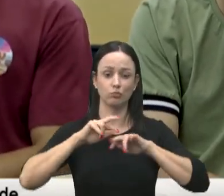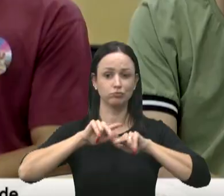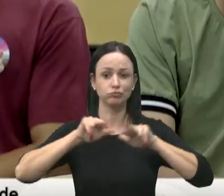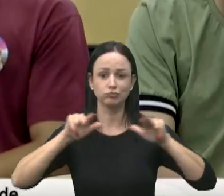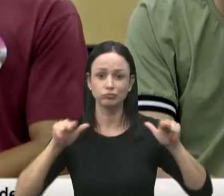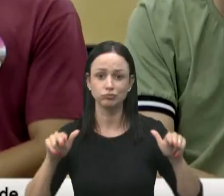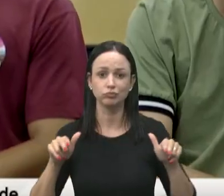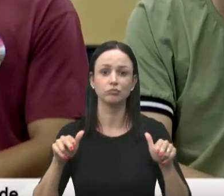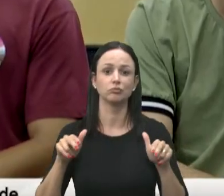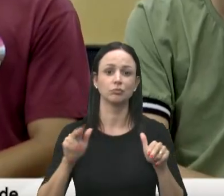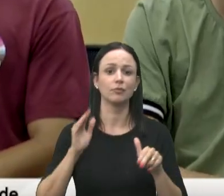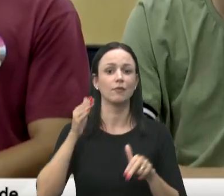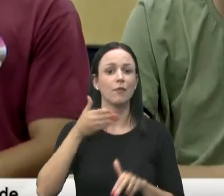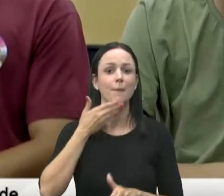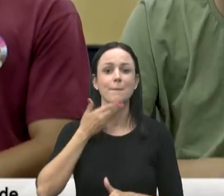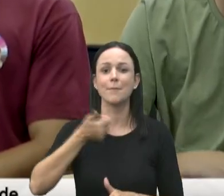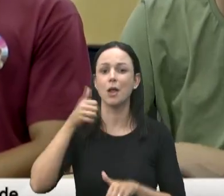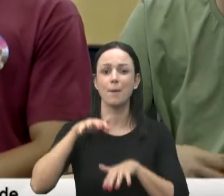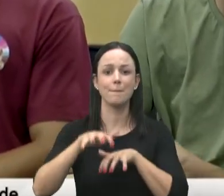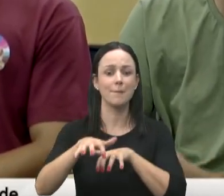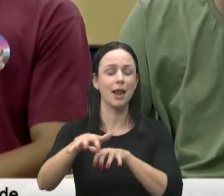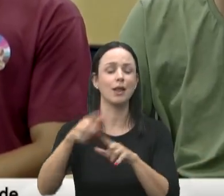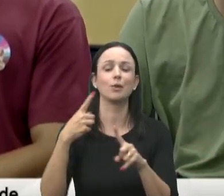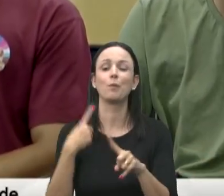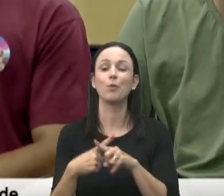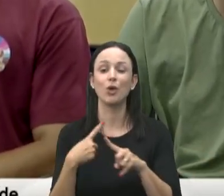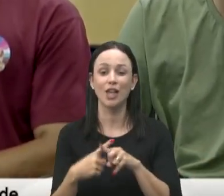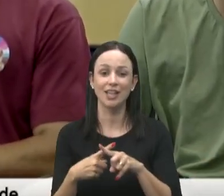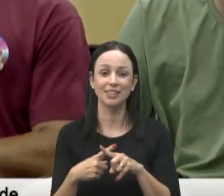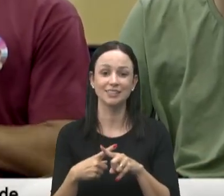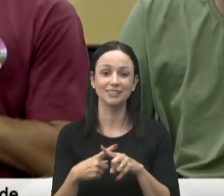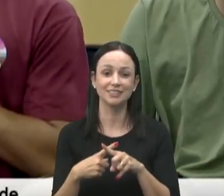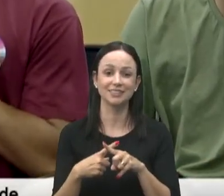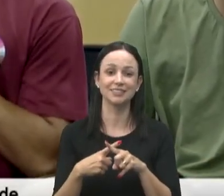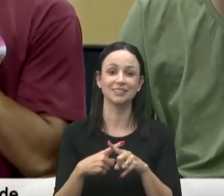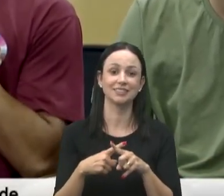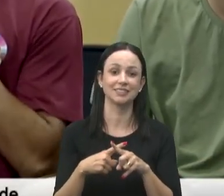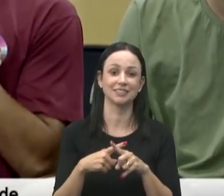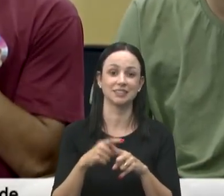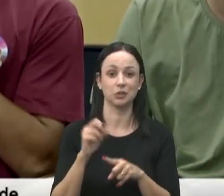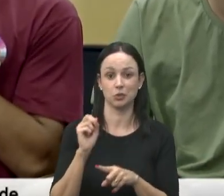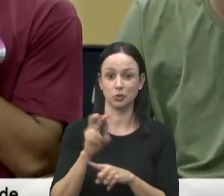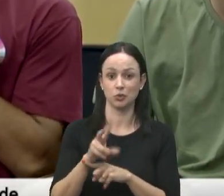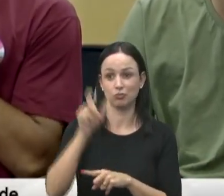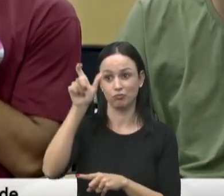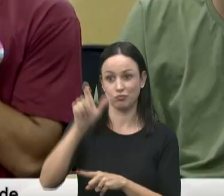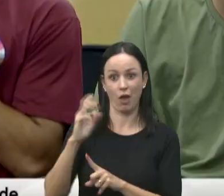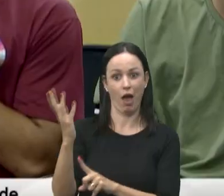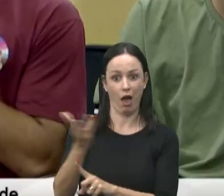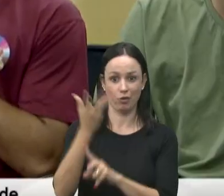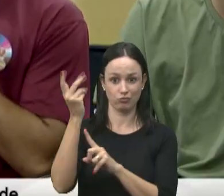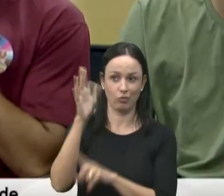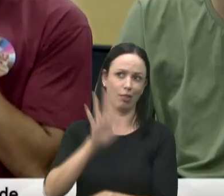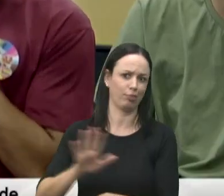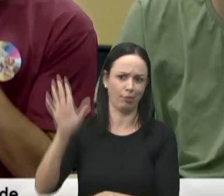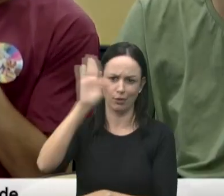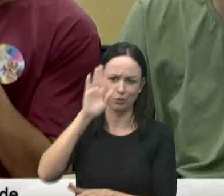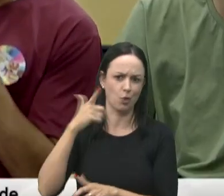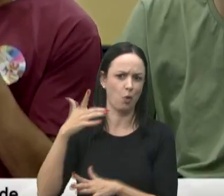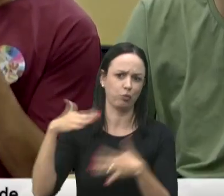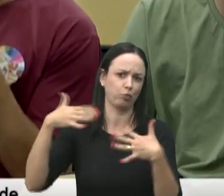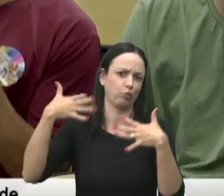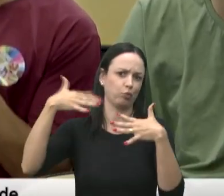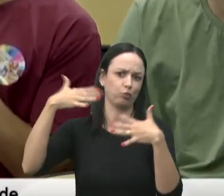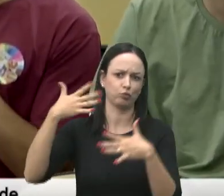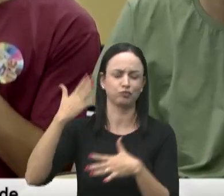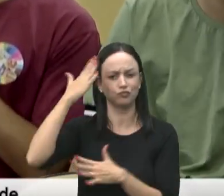E foi a melhor parada, porque aí, ao invés de contratar uma artista nacional ou grandes artistas para